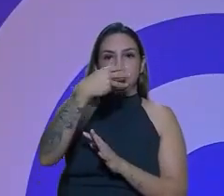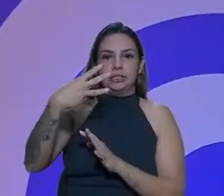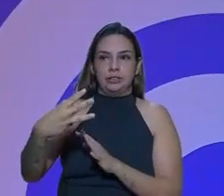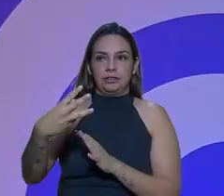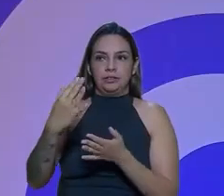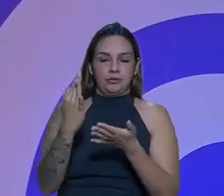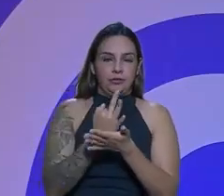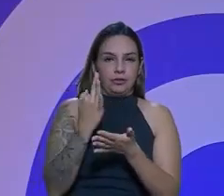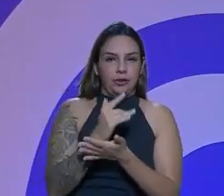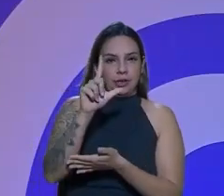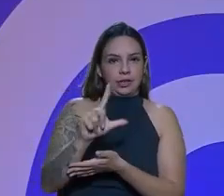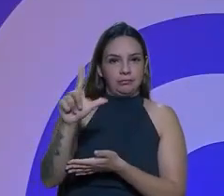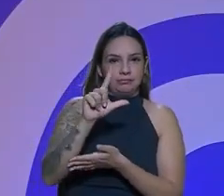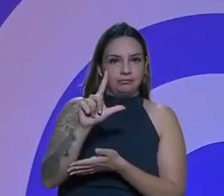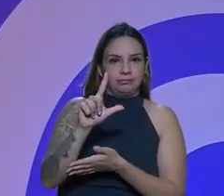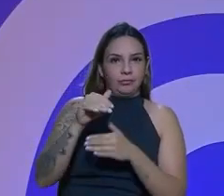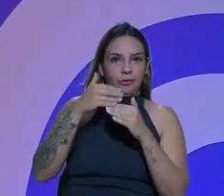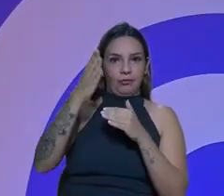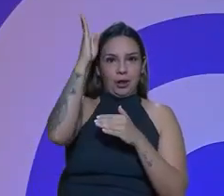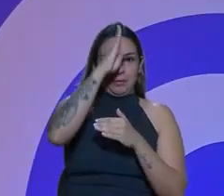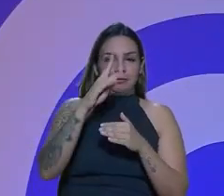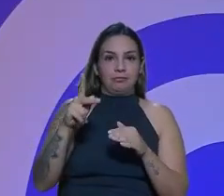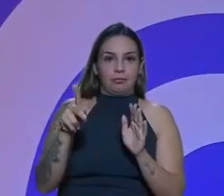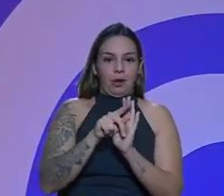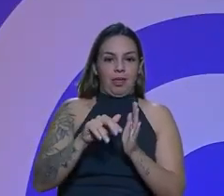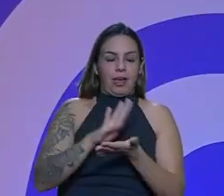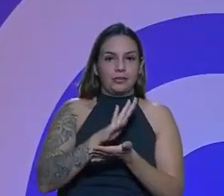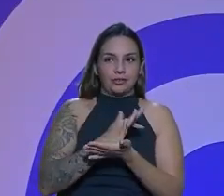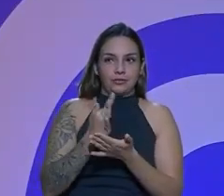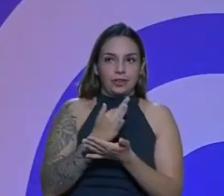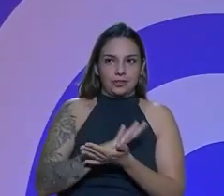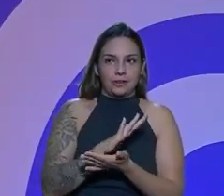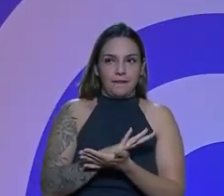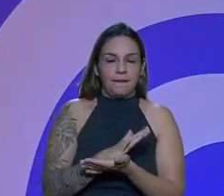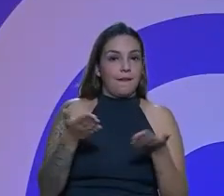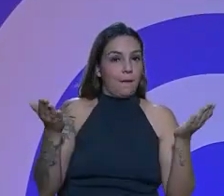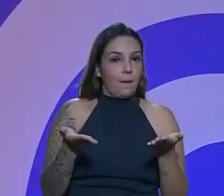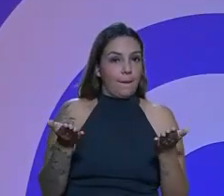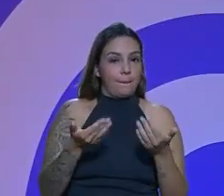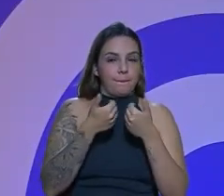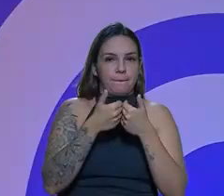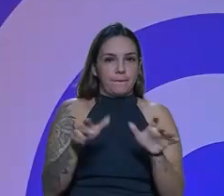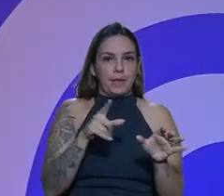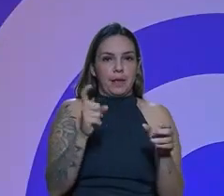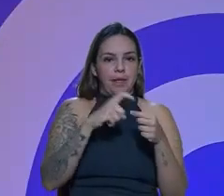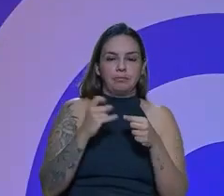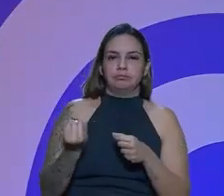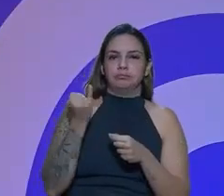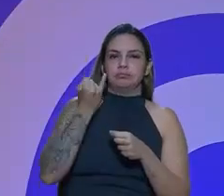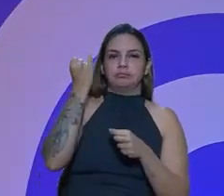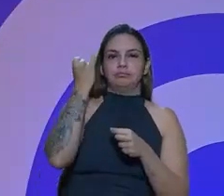evento. O palco possui uma longa mesa azul marinho e branca. À esquerda do palco, há um púlpito. A